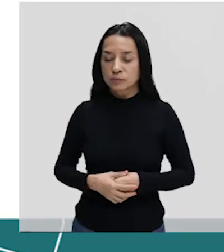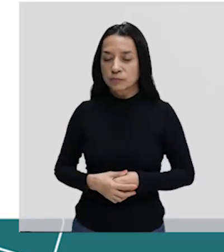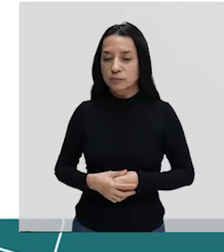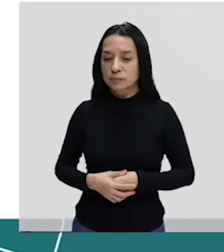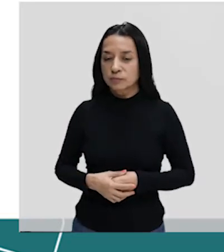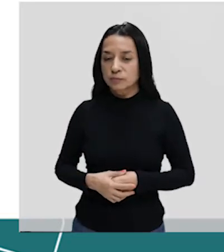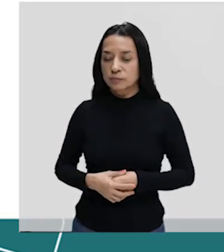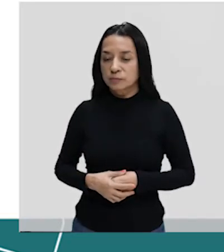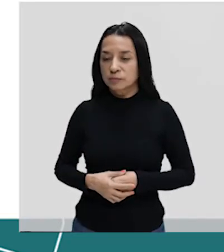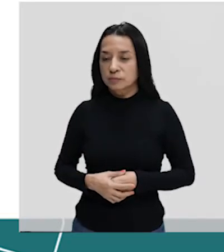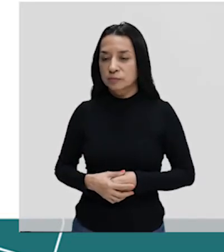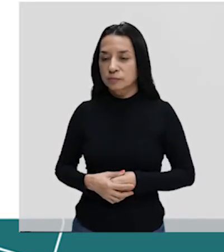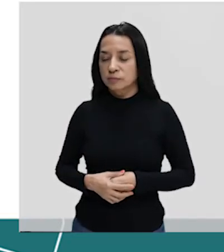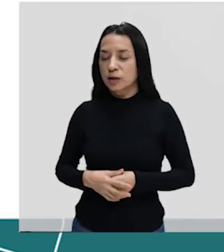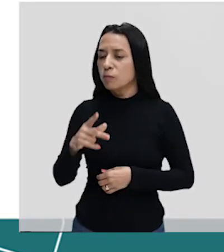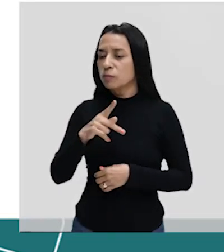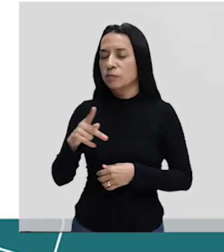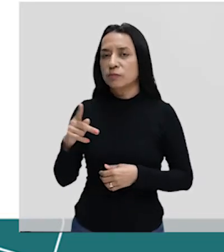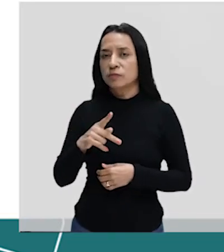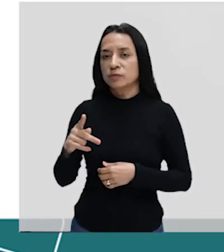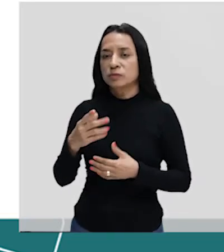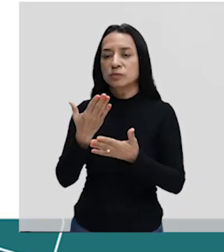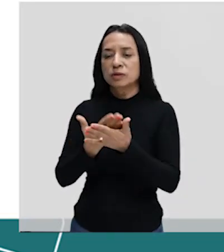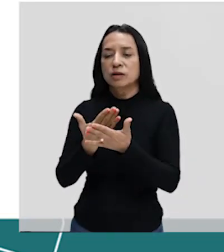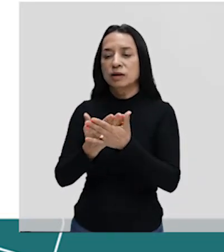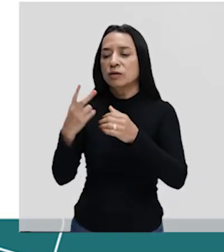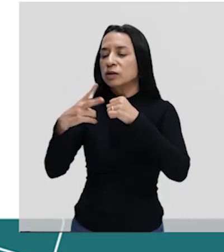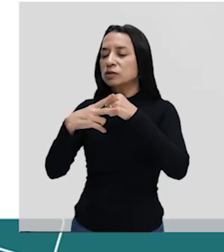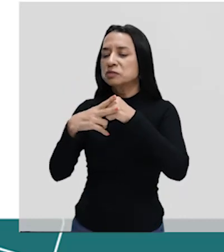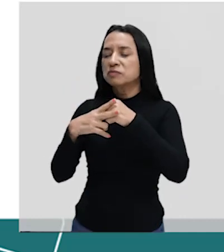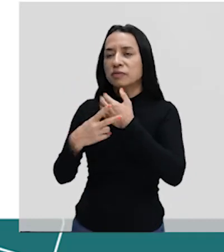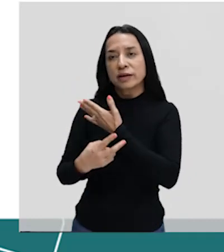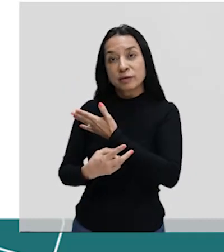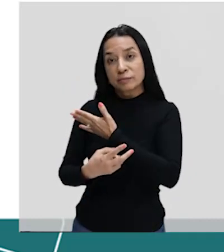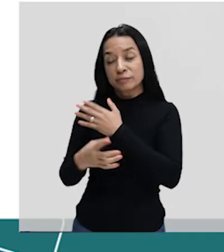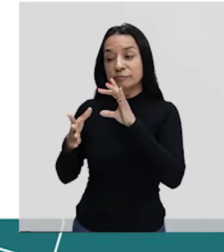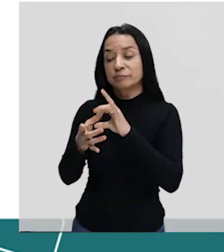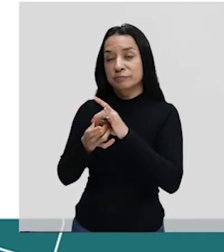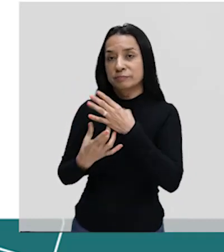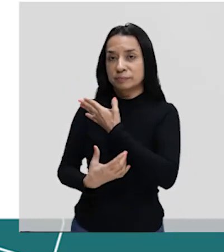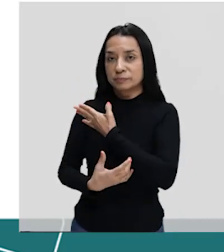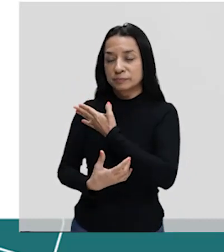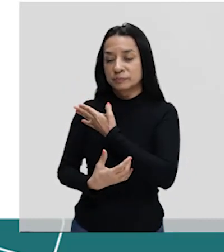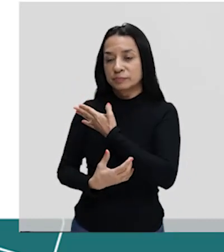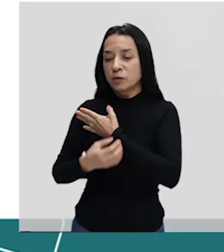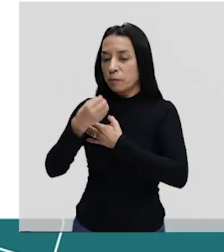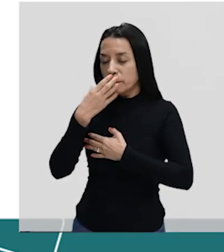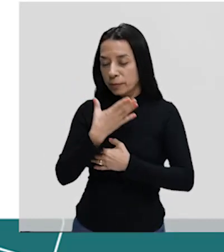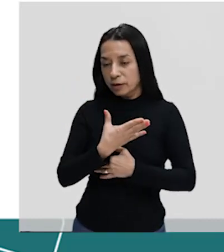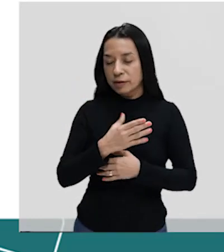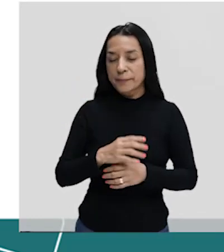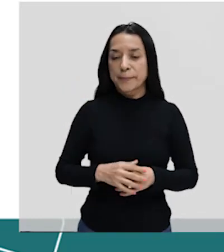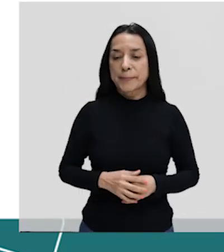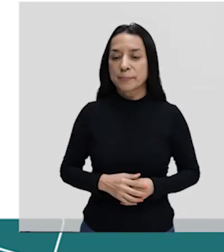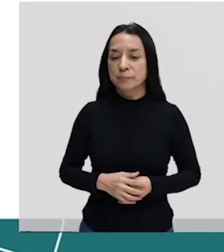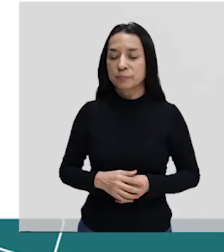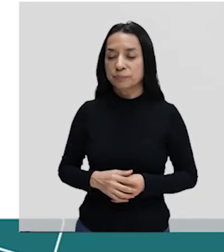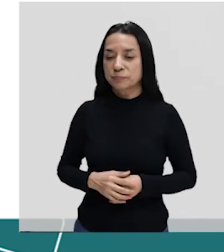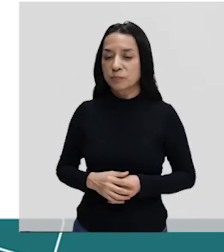ou subjuntivo. Ah, professora, aquela aula de verbo servia para isso? Pois bem, então,